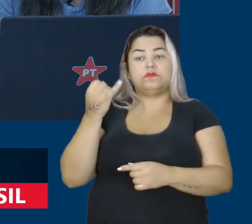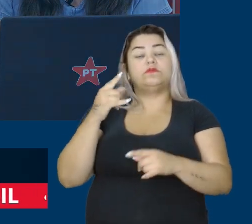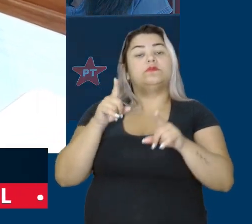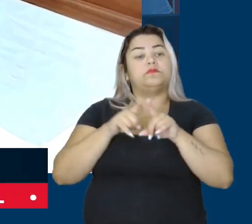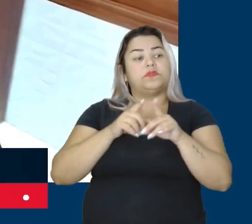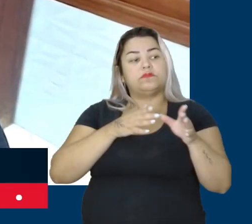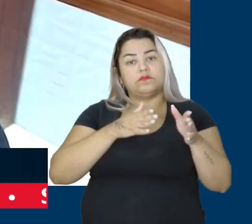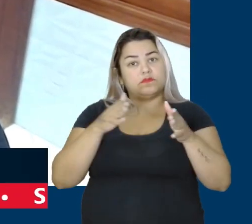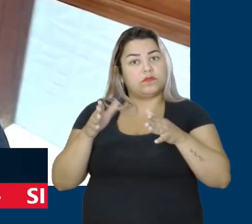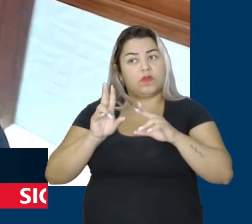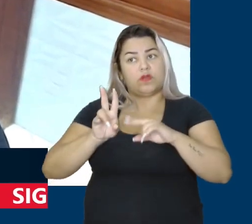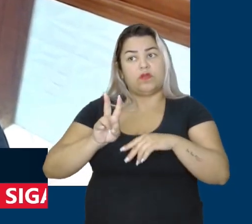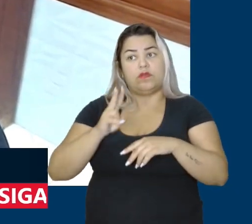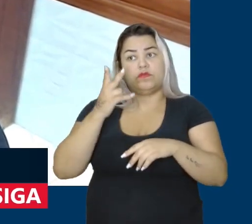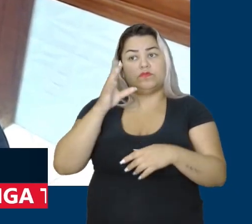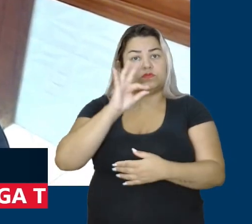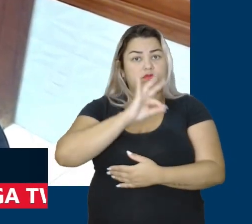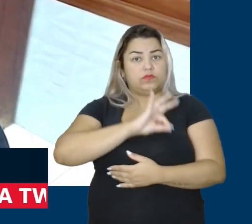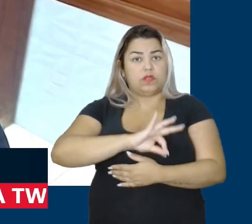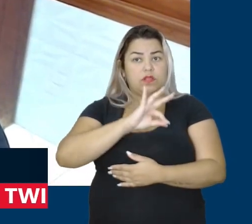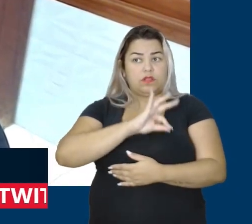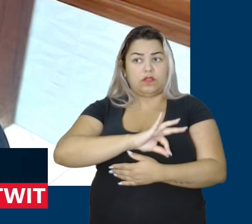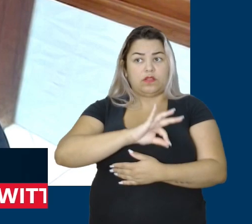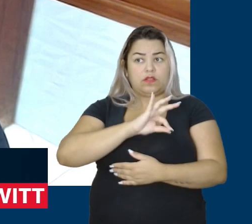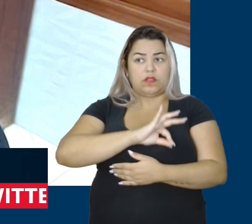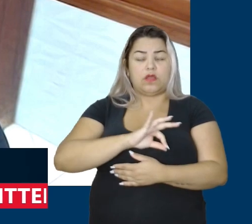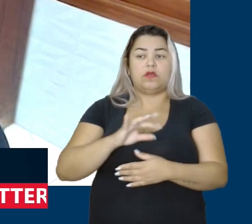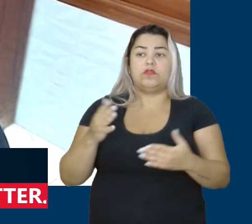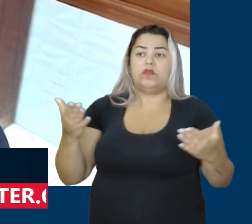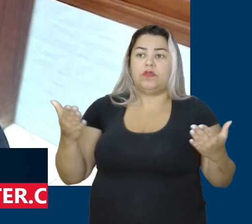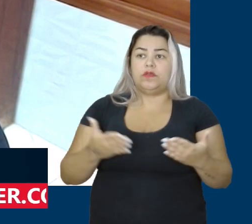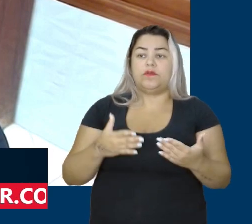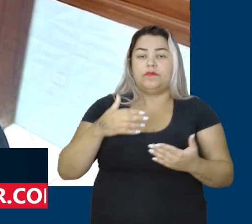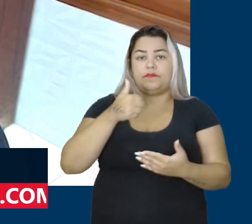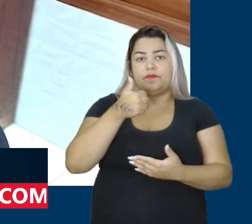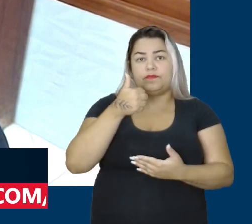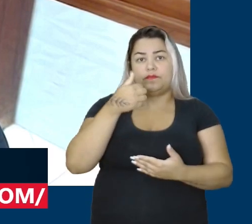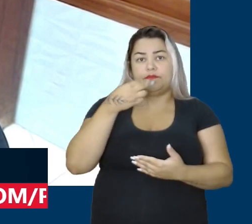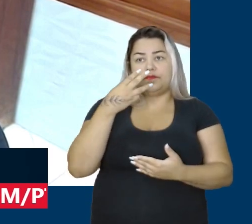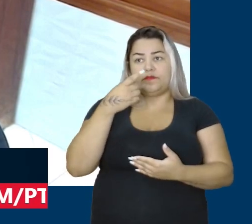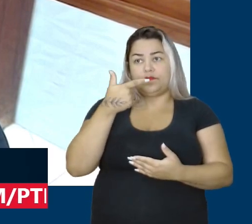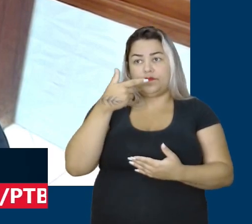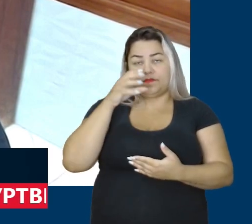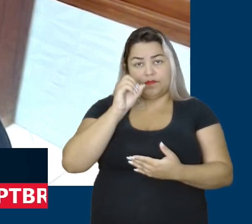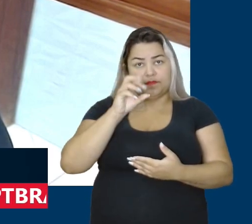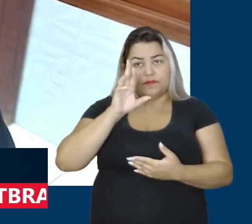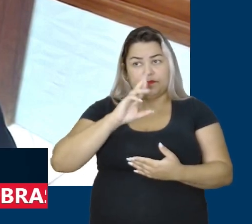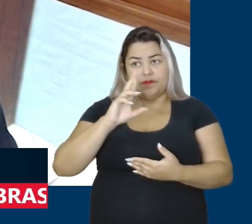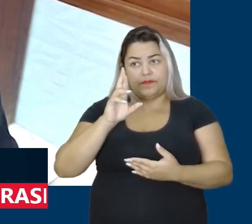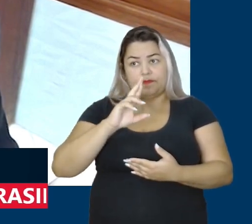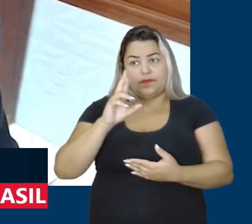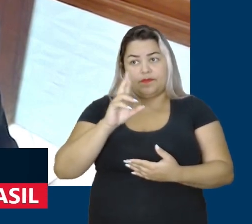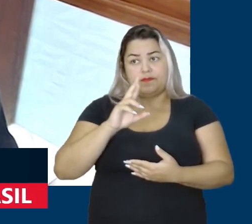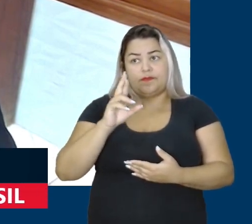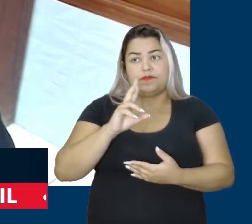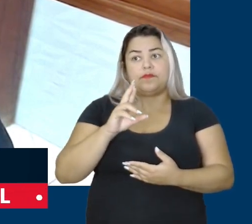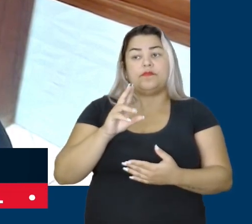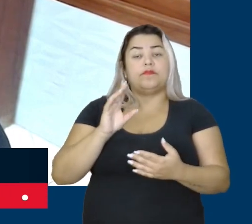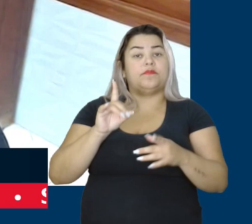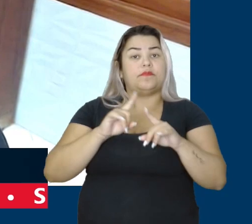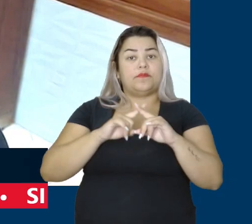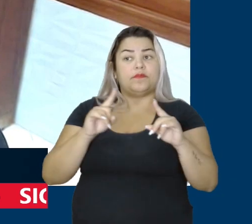período. Valorização do salário mínimo. Agora ele é R$ 1.320, mas com um aumento